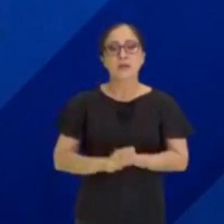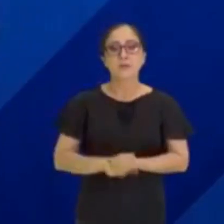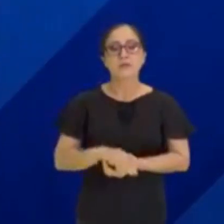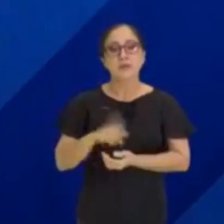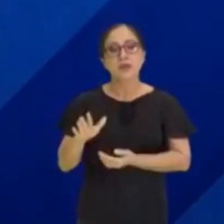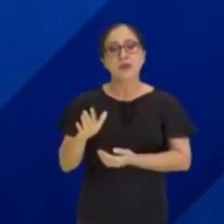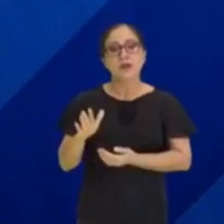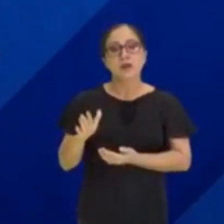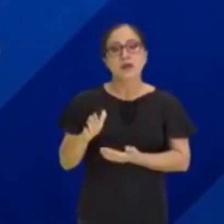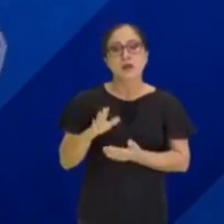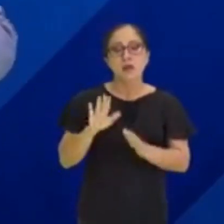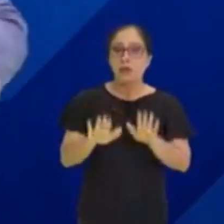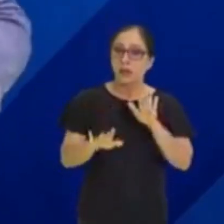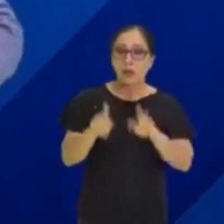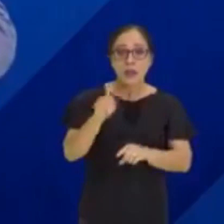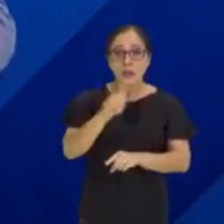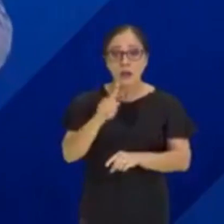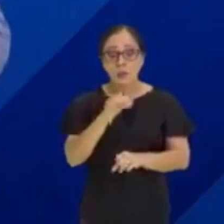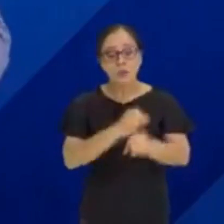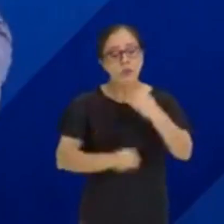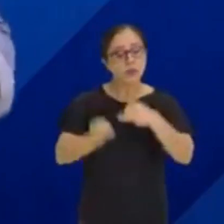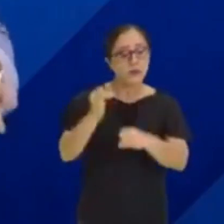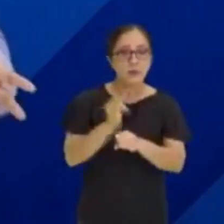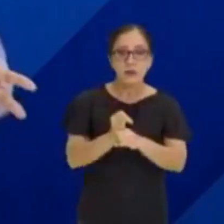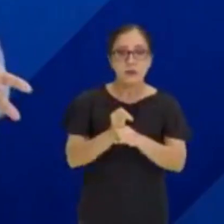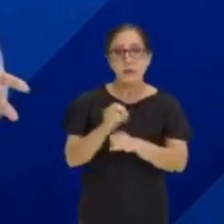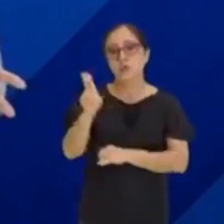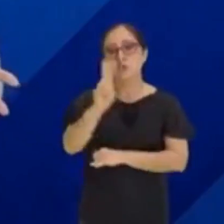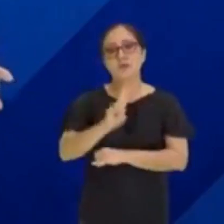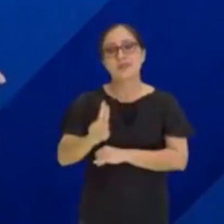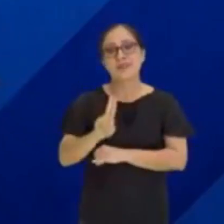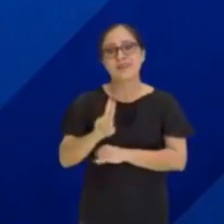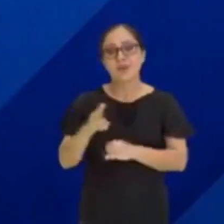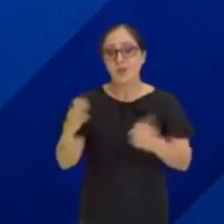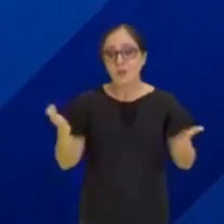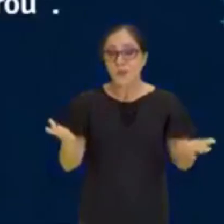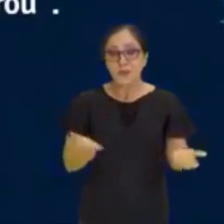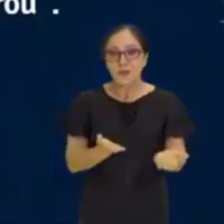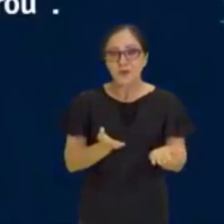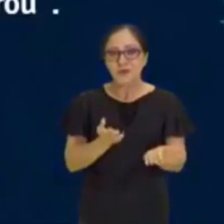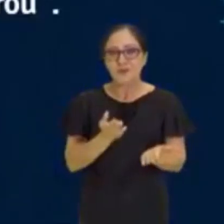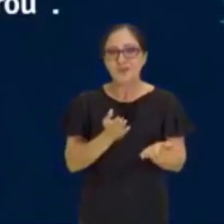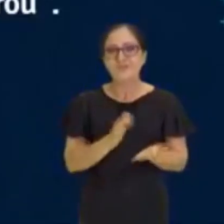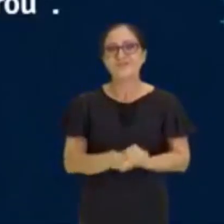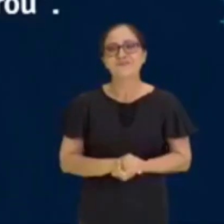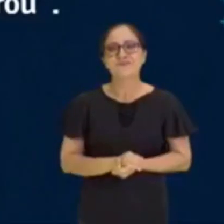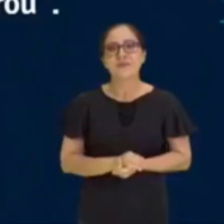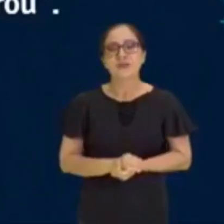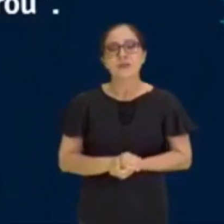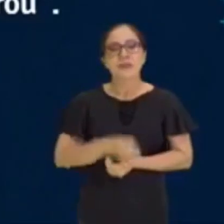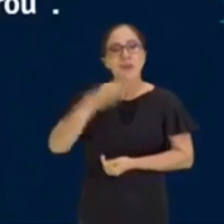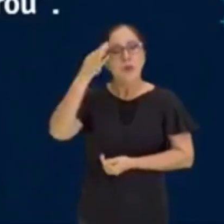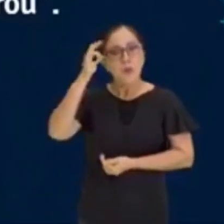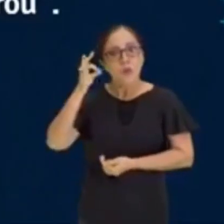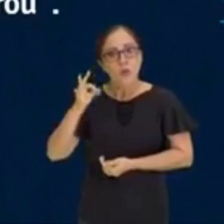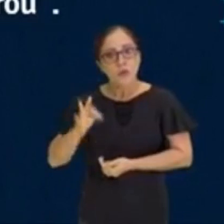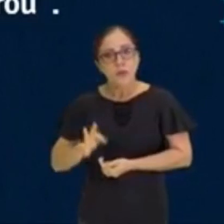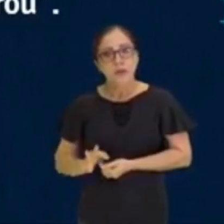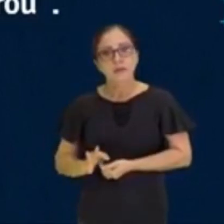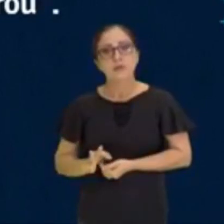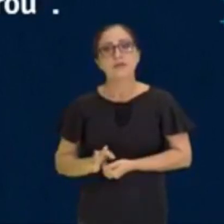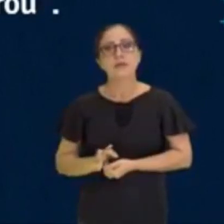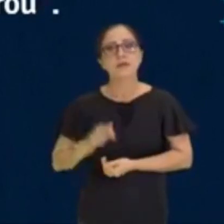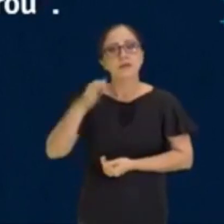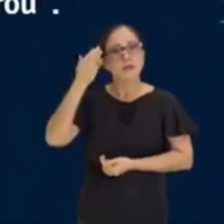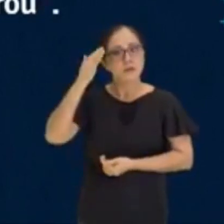Ela não era usada ainda de forma popular como é hoje. Compreendendo e interpretando